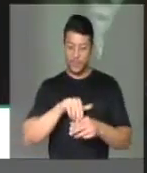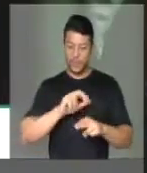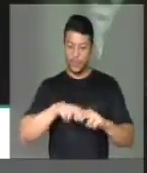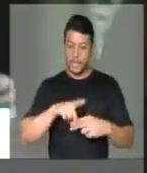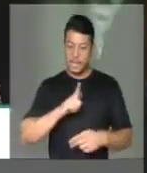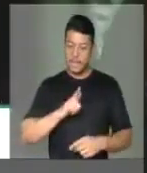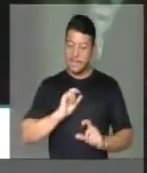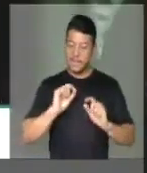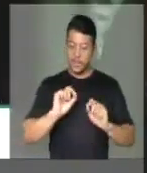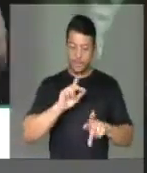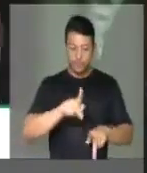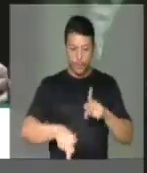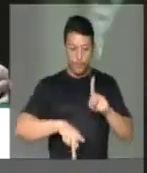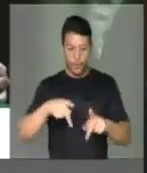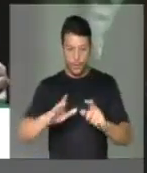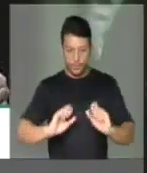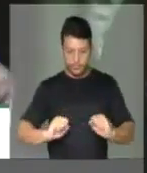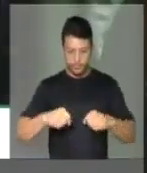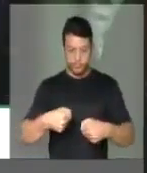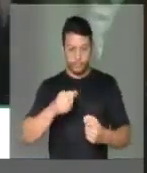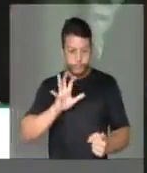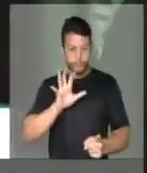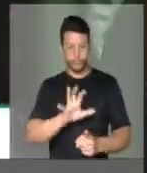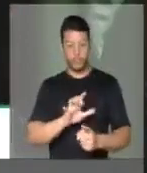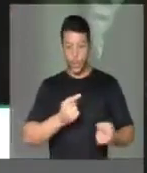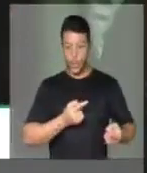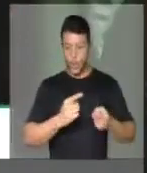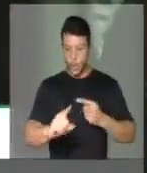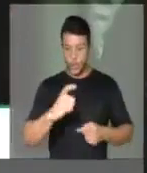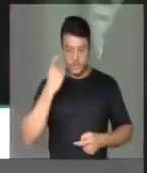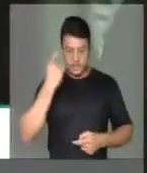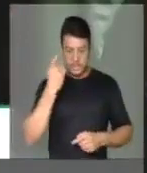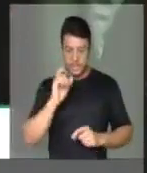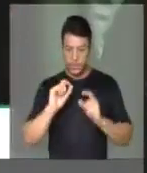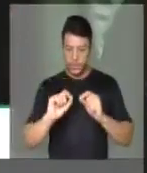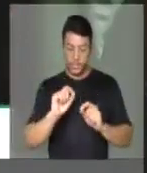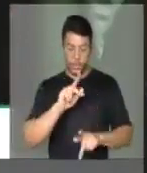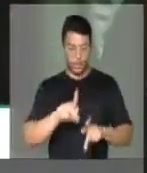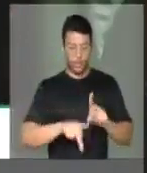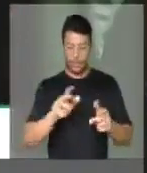pressão popular contra essa tentativa de fazer com que o povo não se aponta